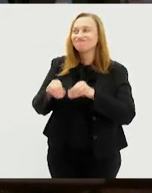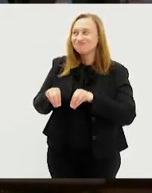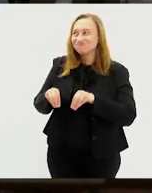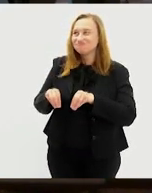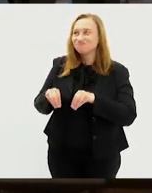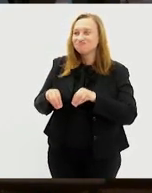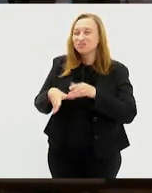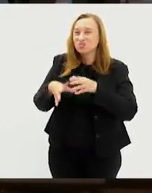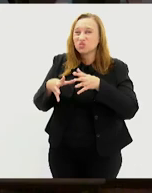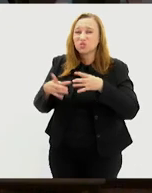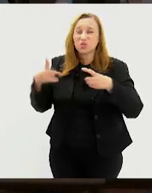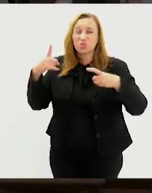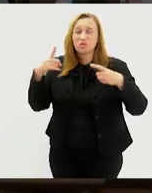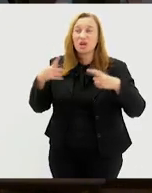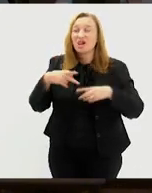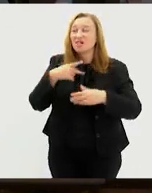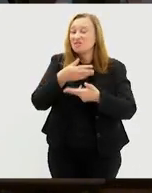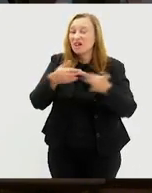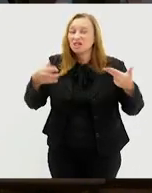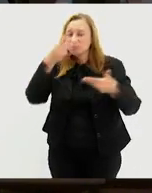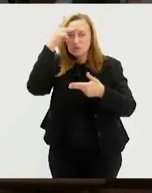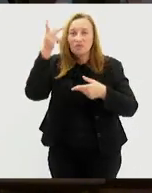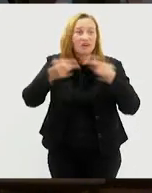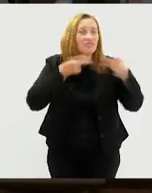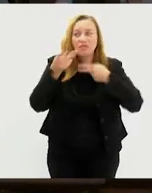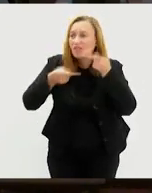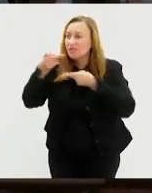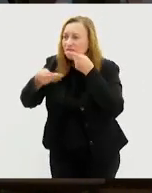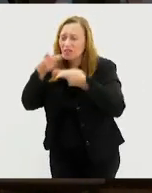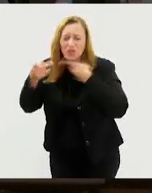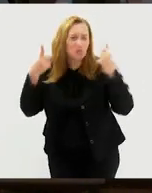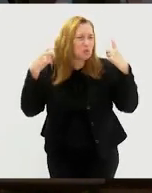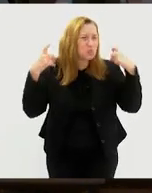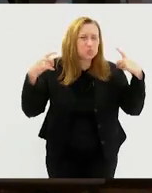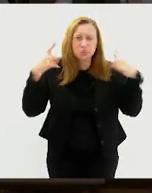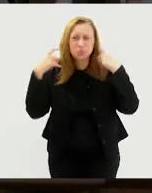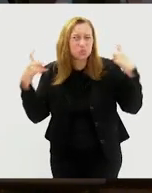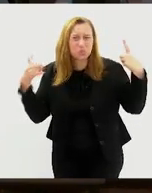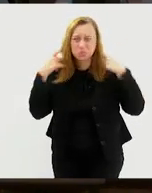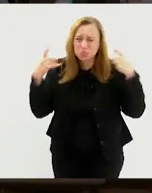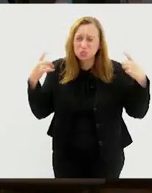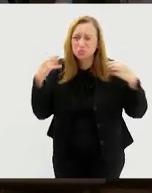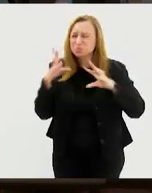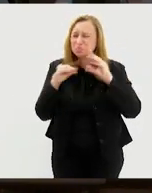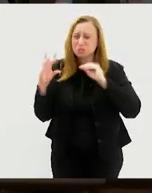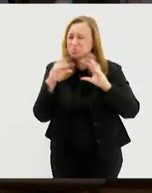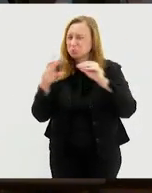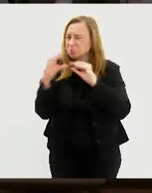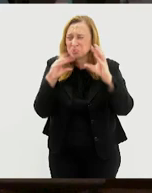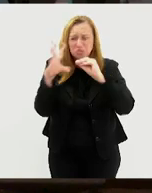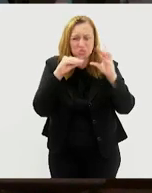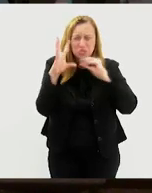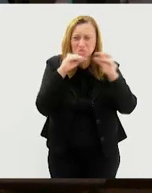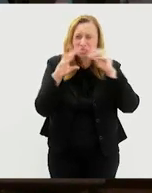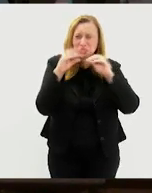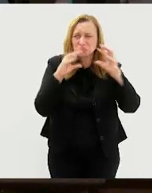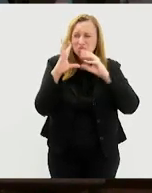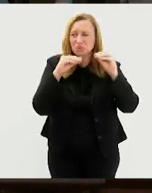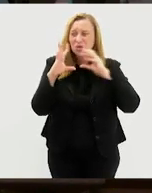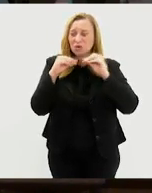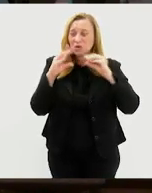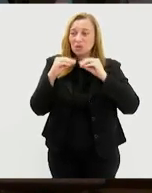barulho as pessoas conversando muita gente no plenário as conversas e e acústica